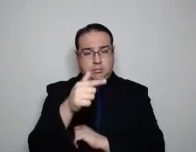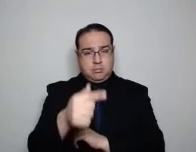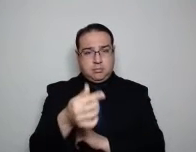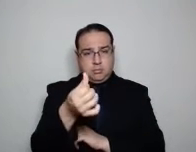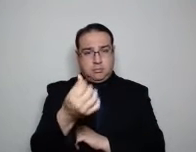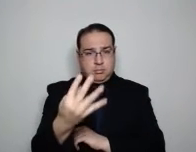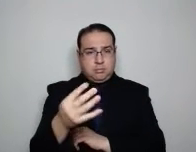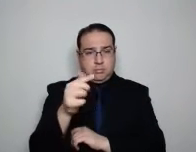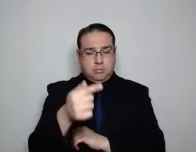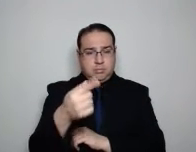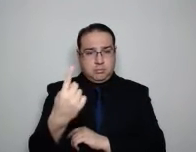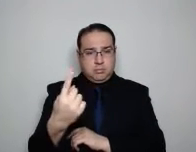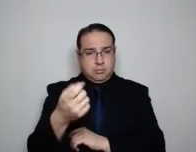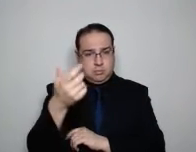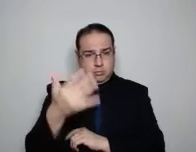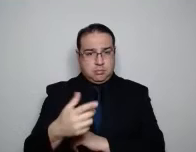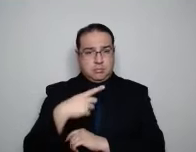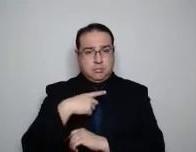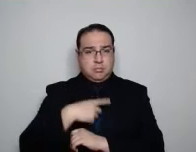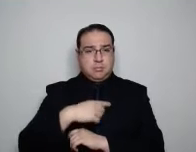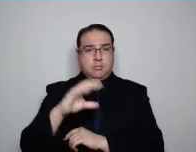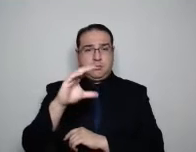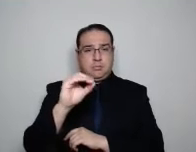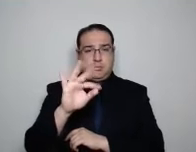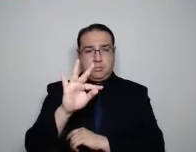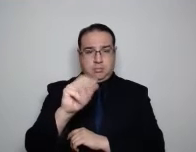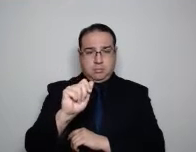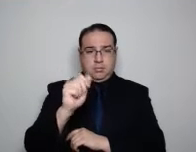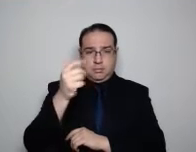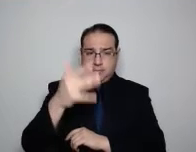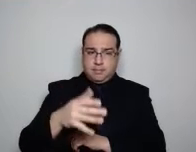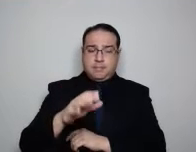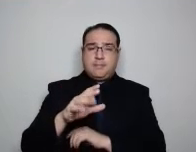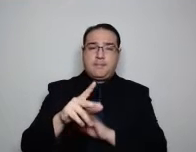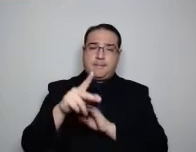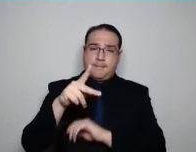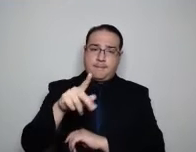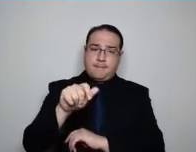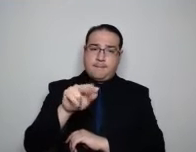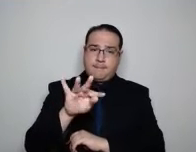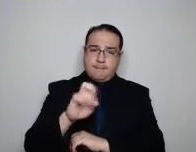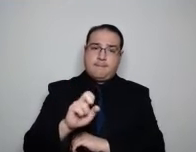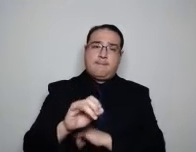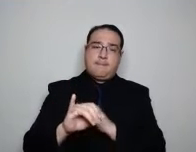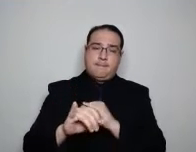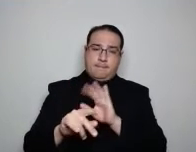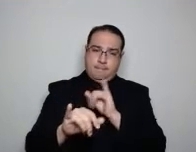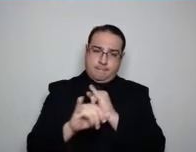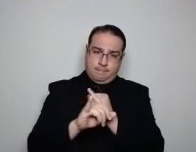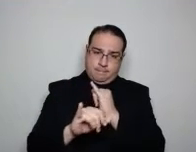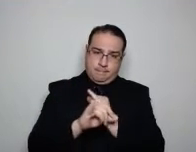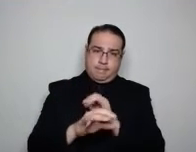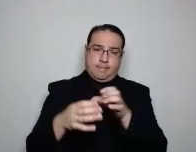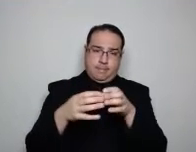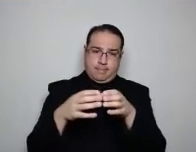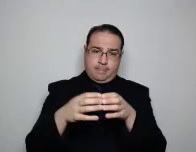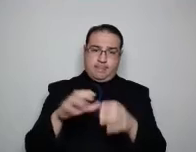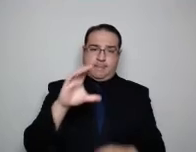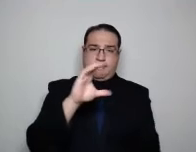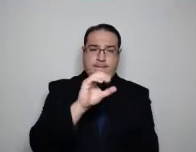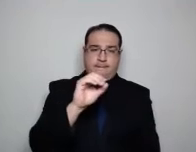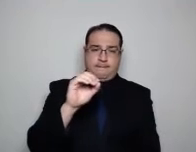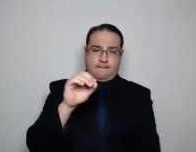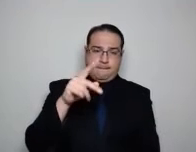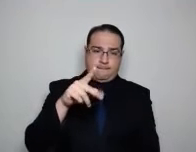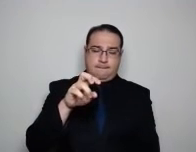5.764-71, que tem a cota como parte de propriedade do cooperado, inclusive para